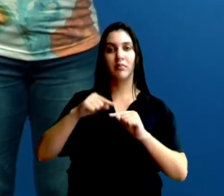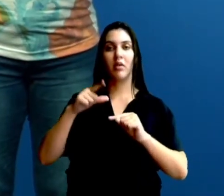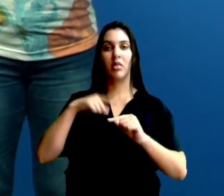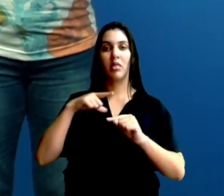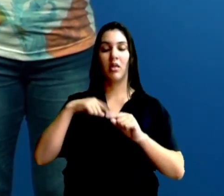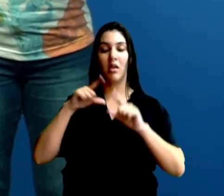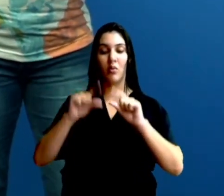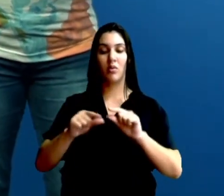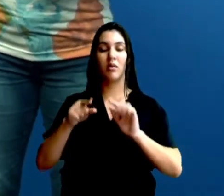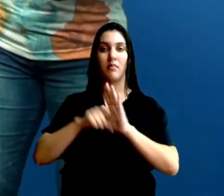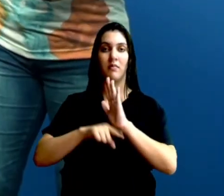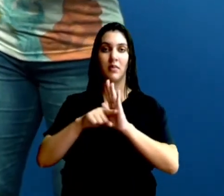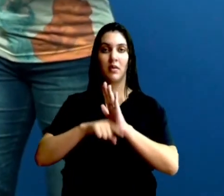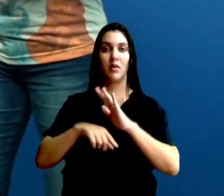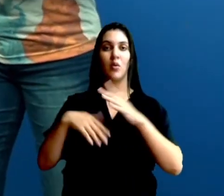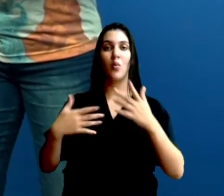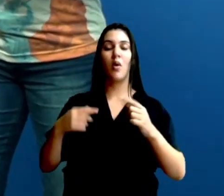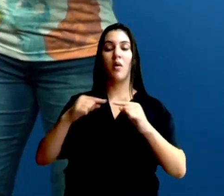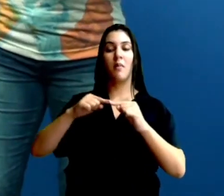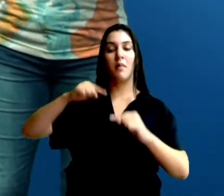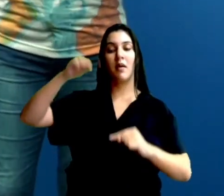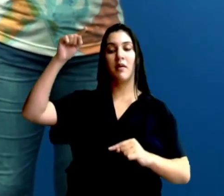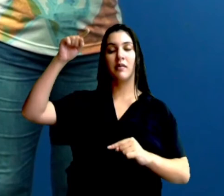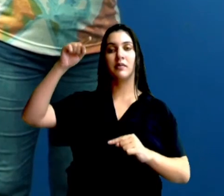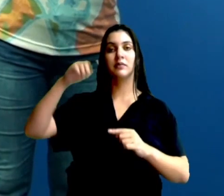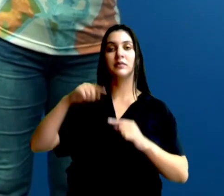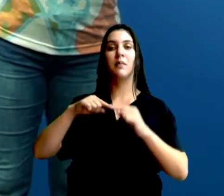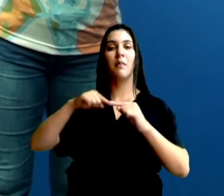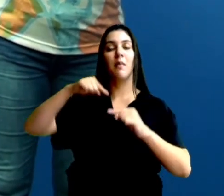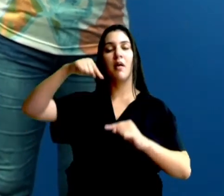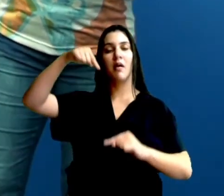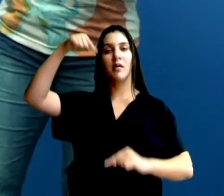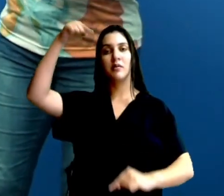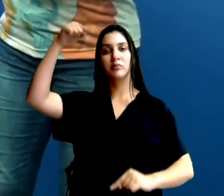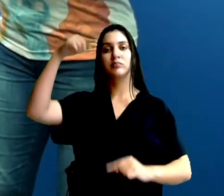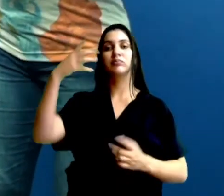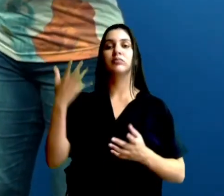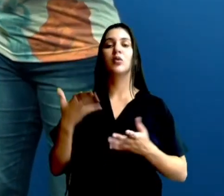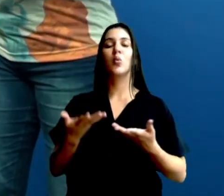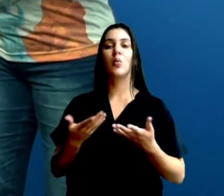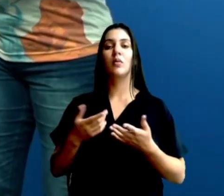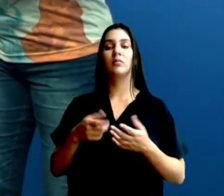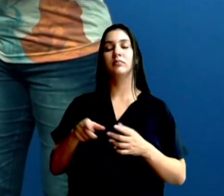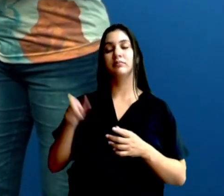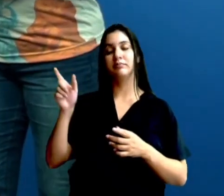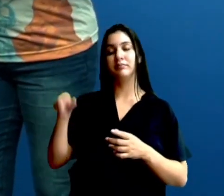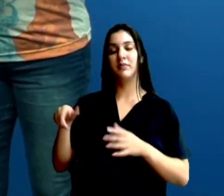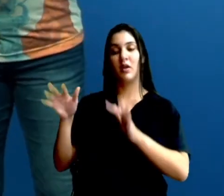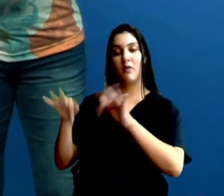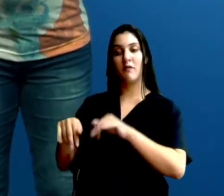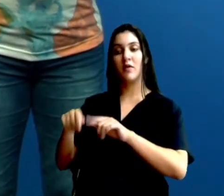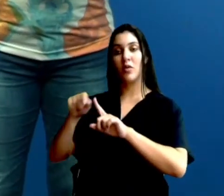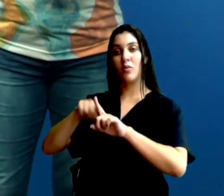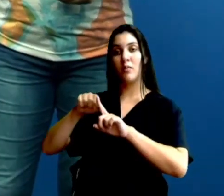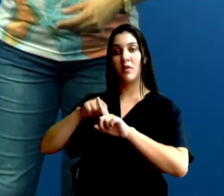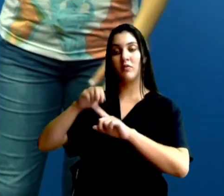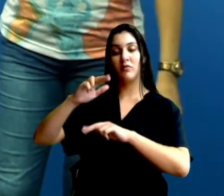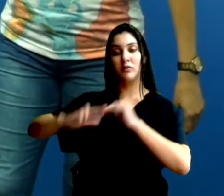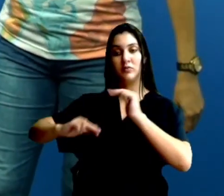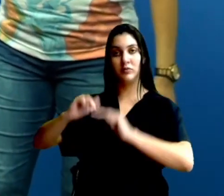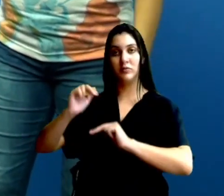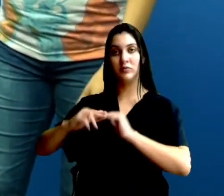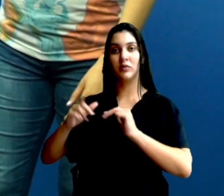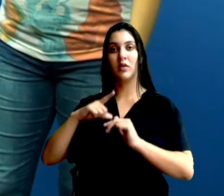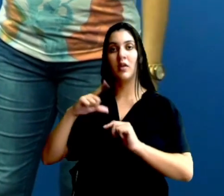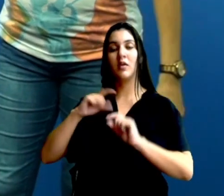ela tem uma quantidade menor. Então, qual é a barrinha aqui que é mais longa? Né? A última aqui, ó, do mês de junho. Então,